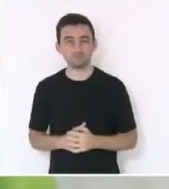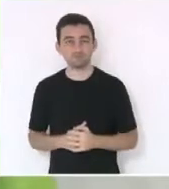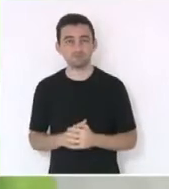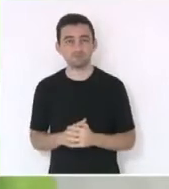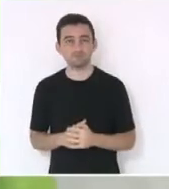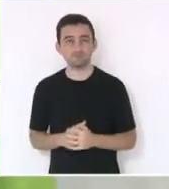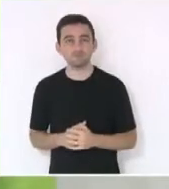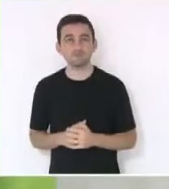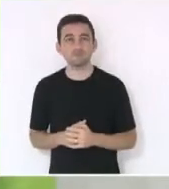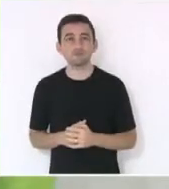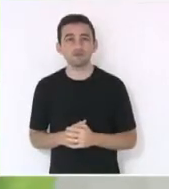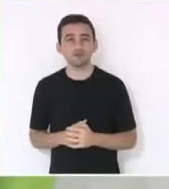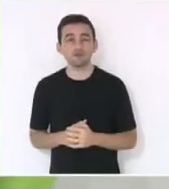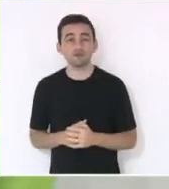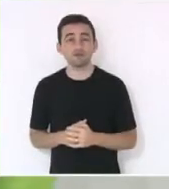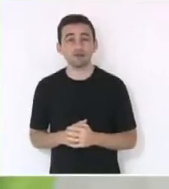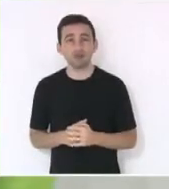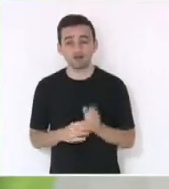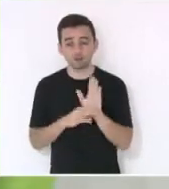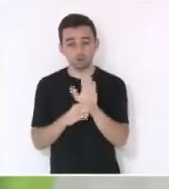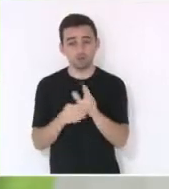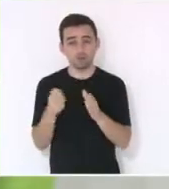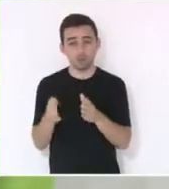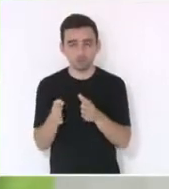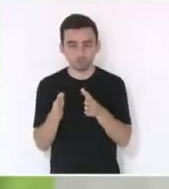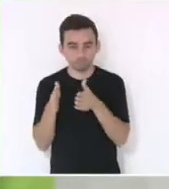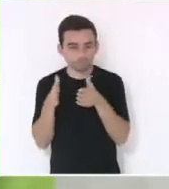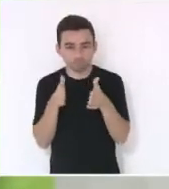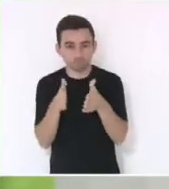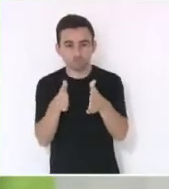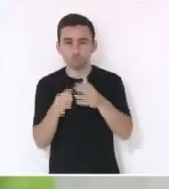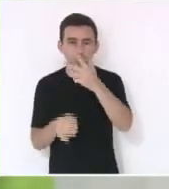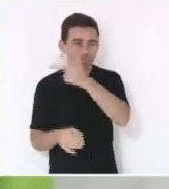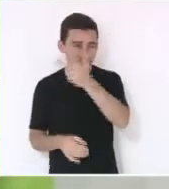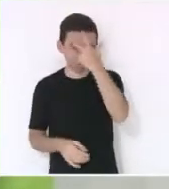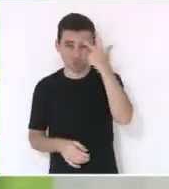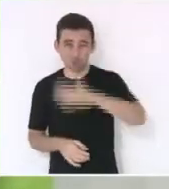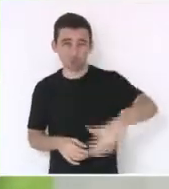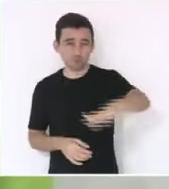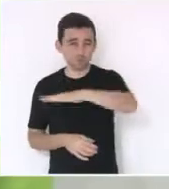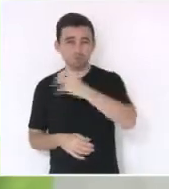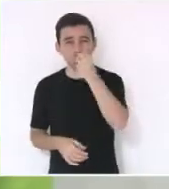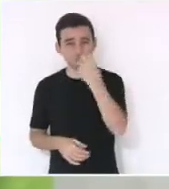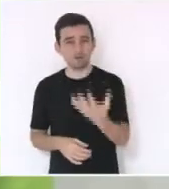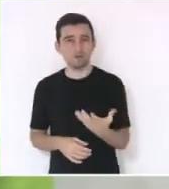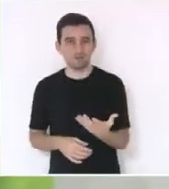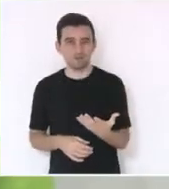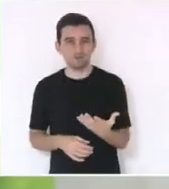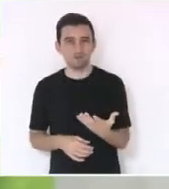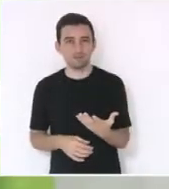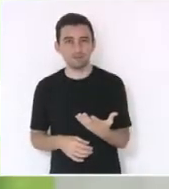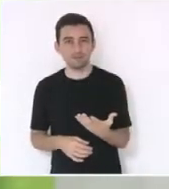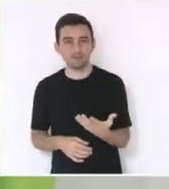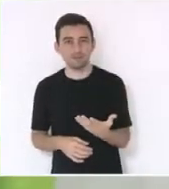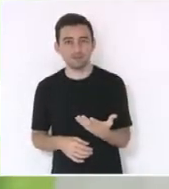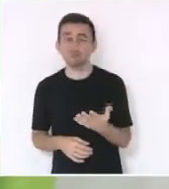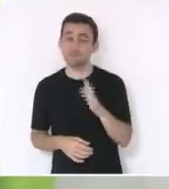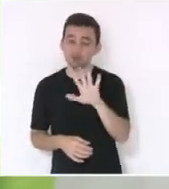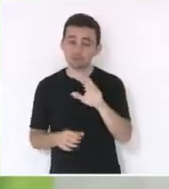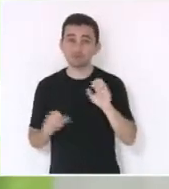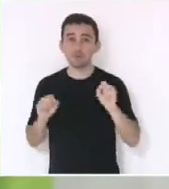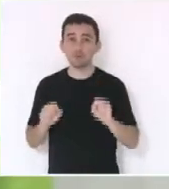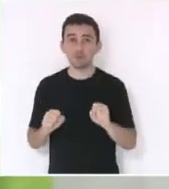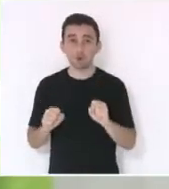Dando norte para uma pessoa que todas as pessoas são do bem, né? Mas poderia incorrer em uma situação